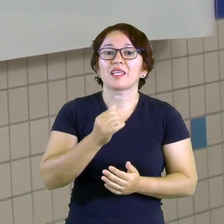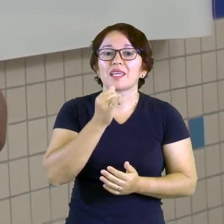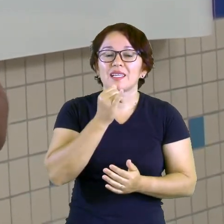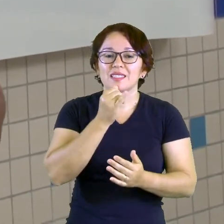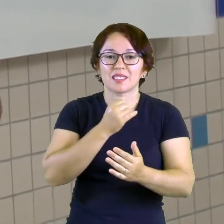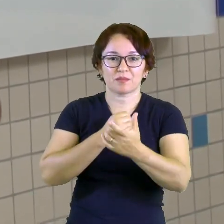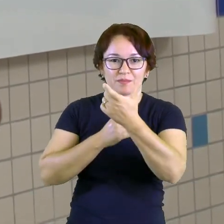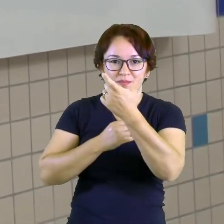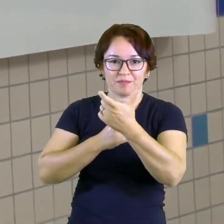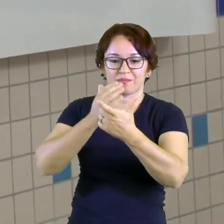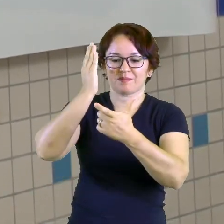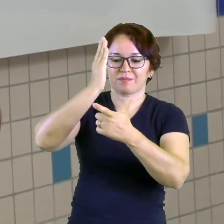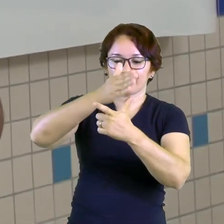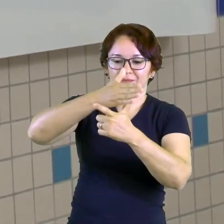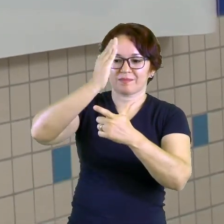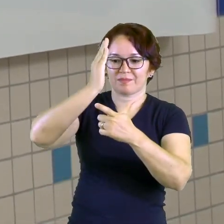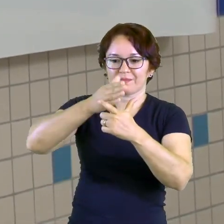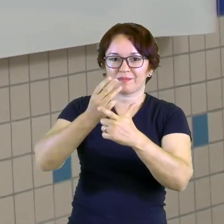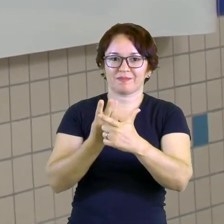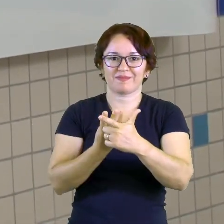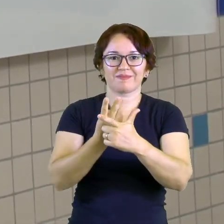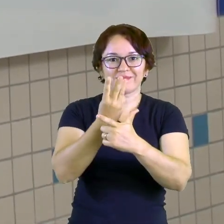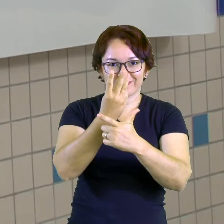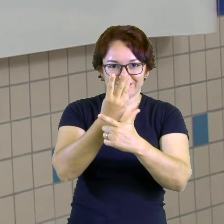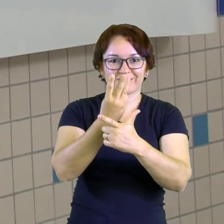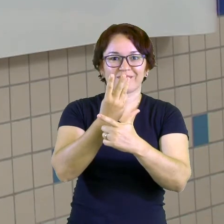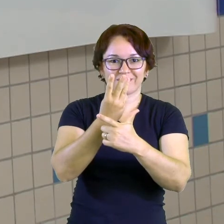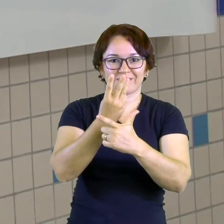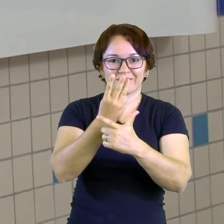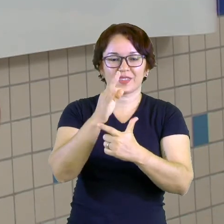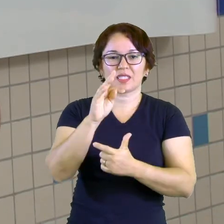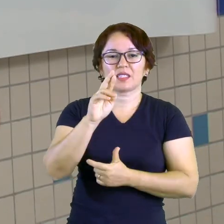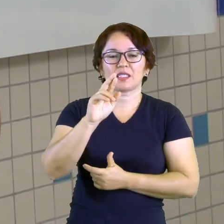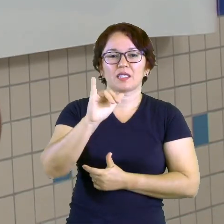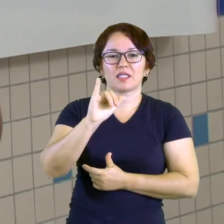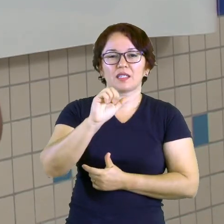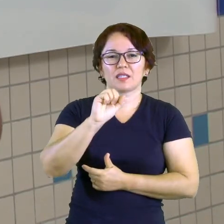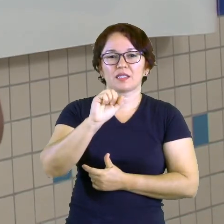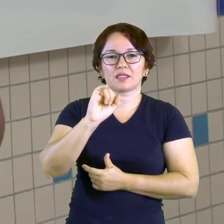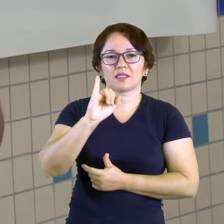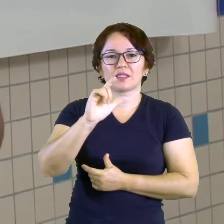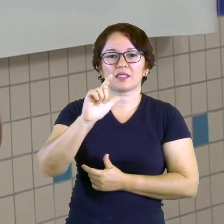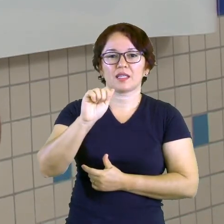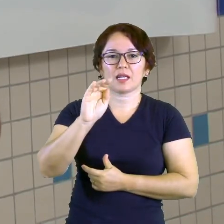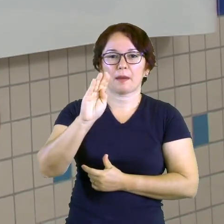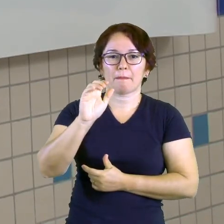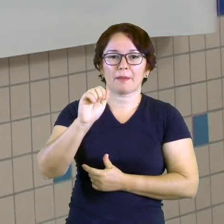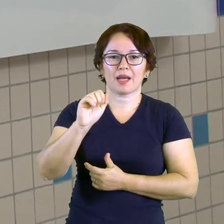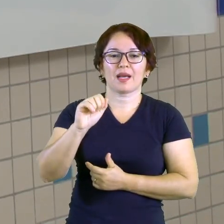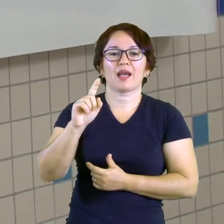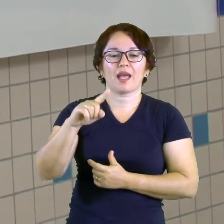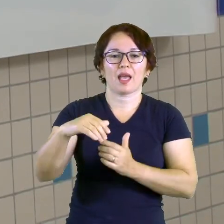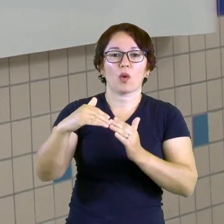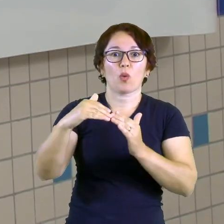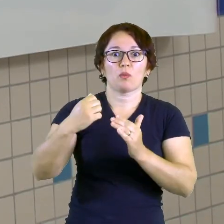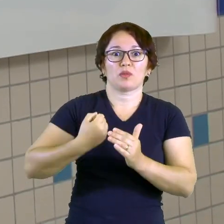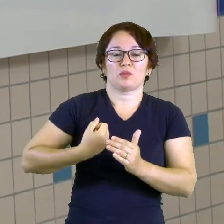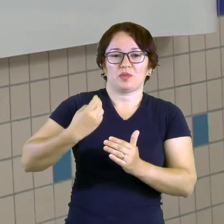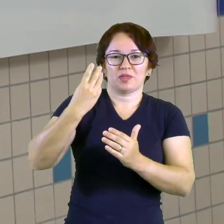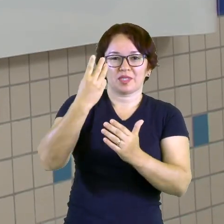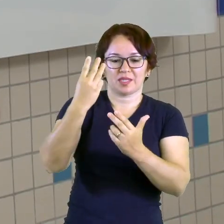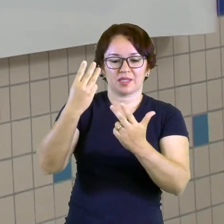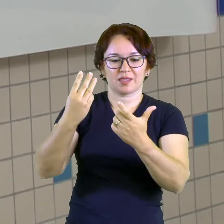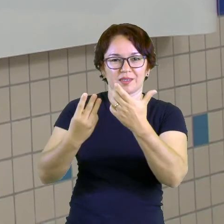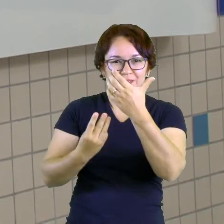palavra. Trissílaba. A palavra trissílaba lembra o quê? Lembra o número 3.